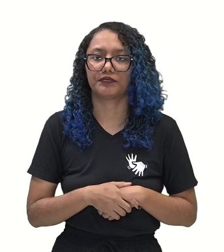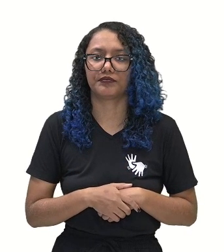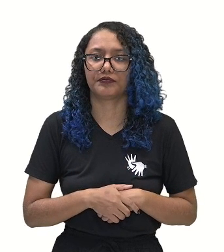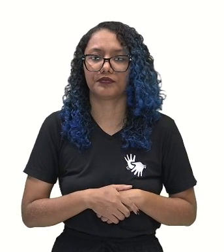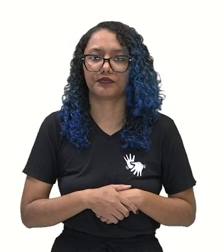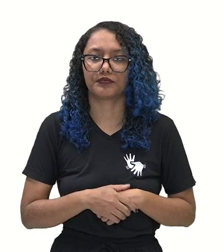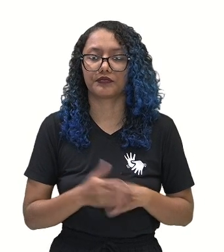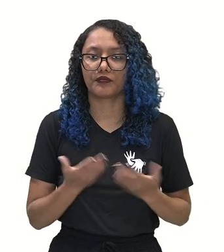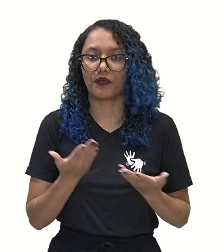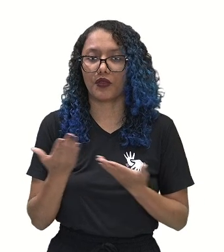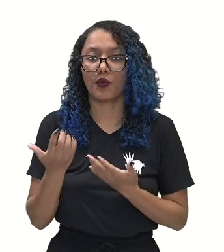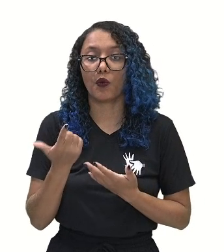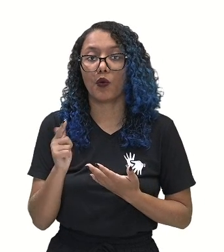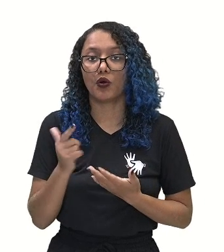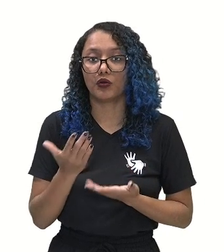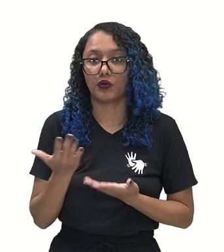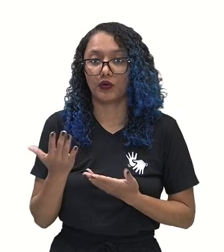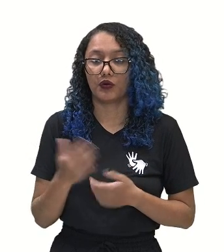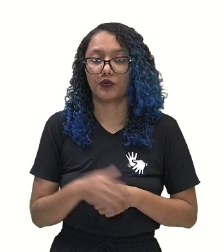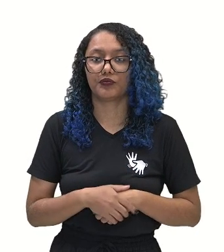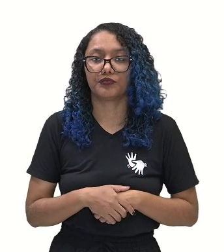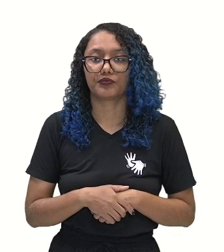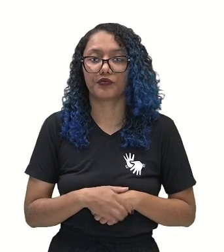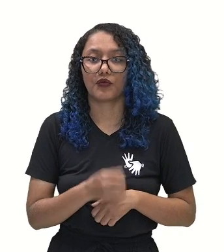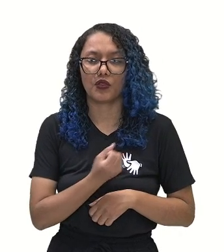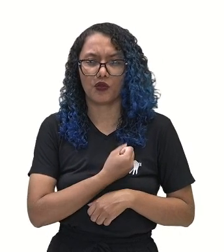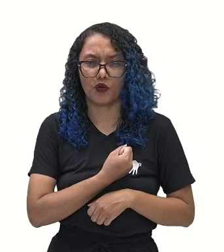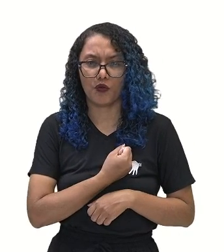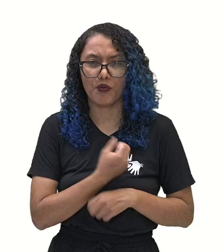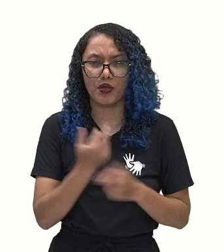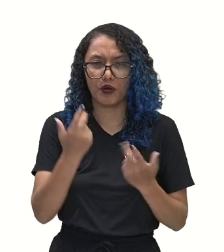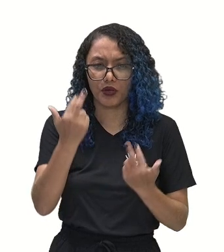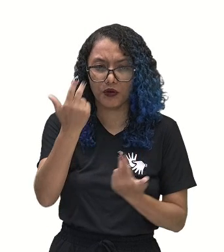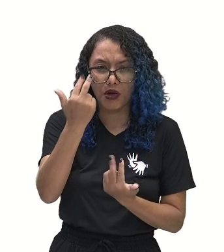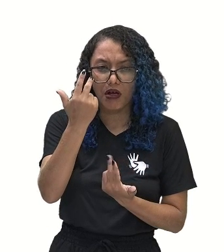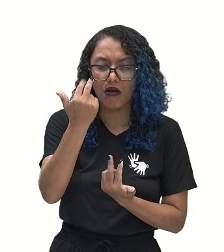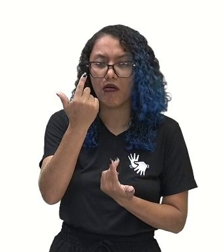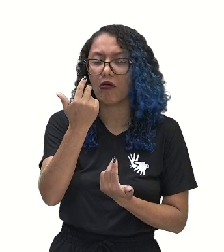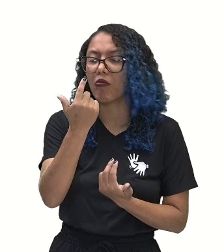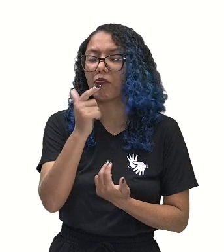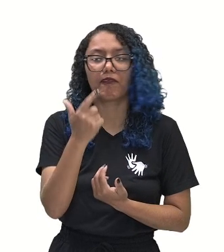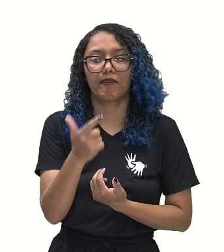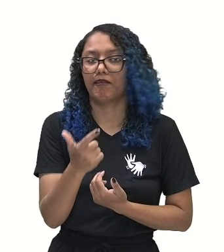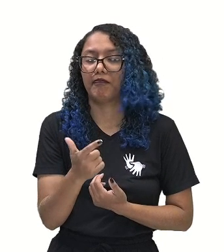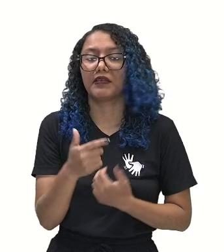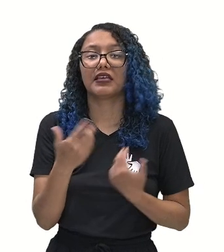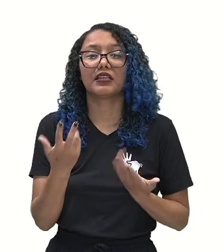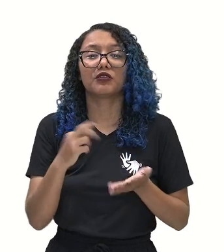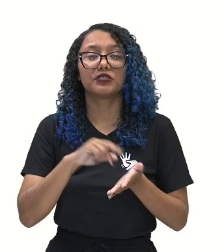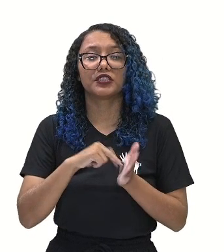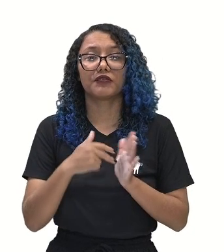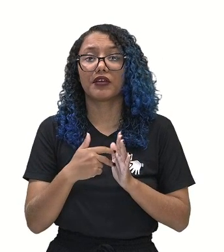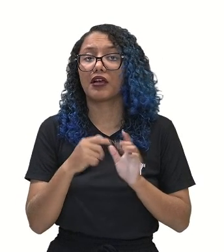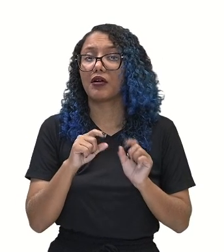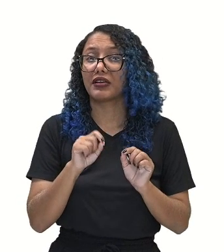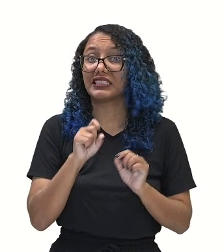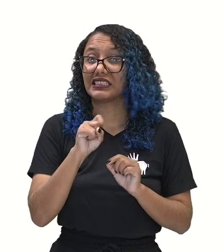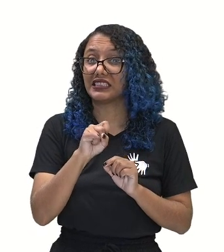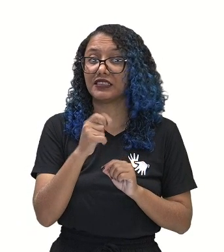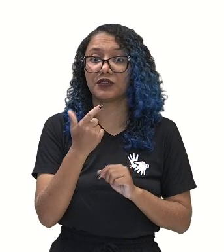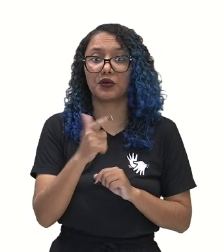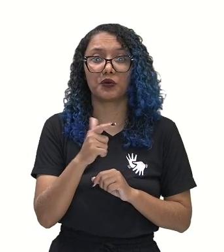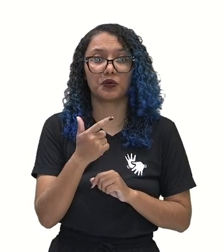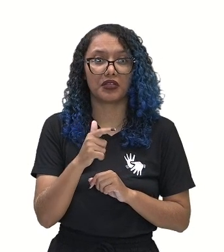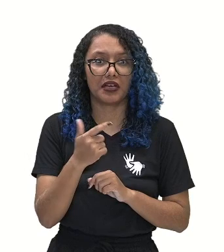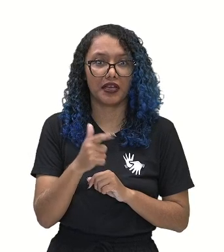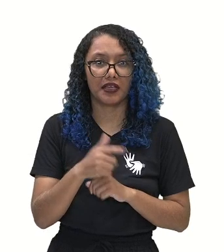gente tem nenhum valor numérico igual para os dois pontos. Então quer dizer que se não tem valor